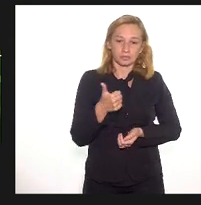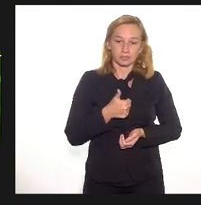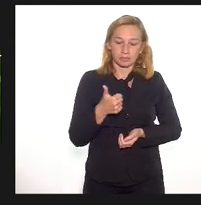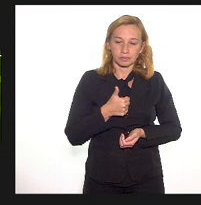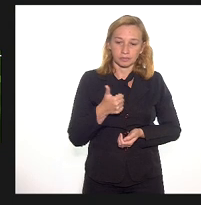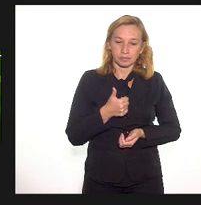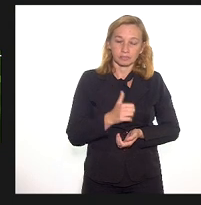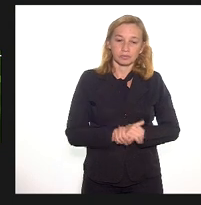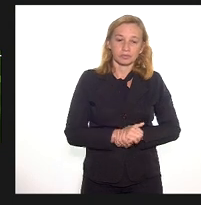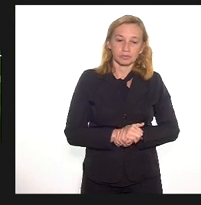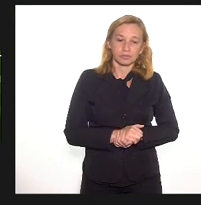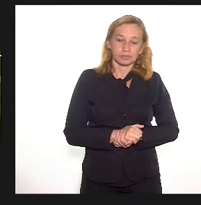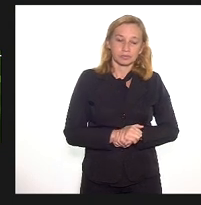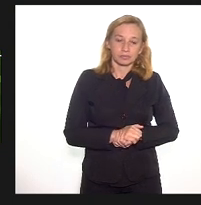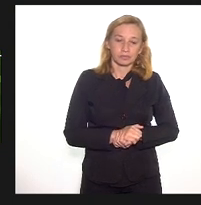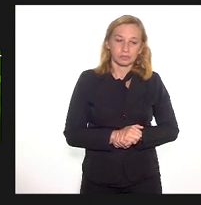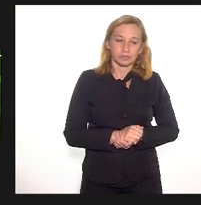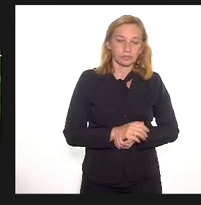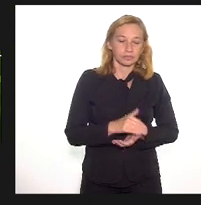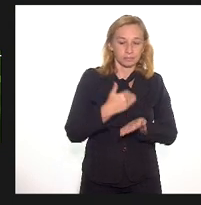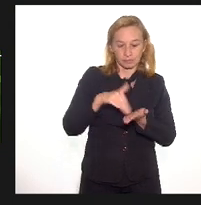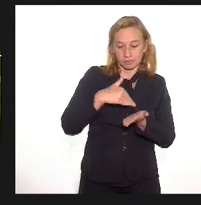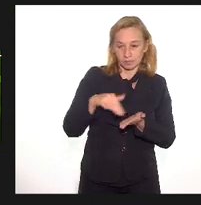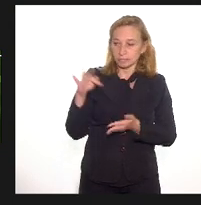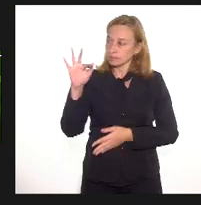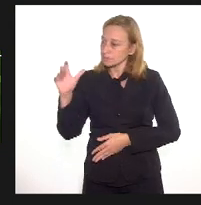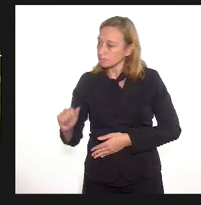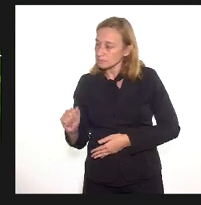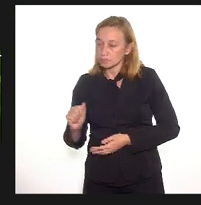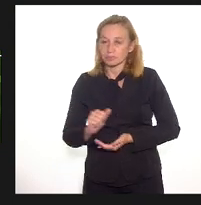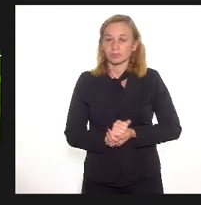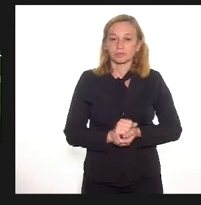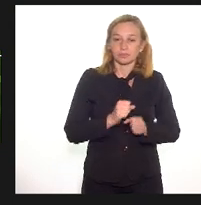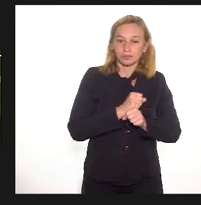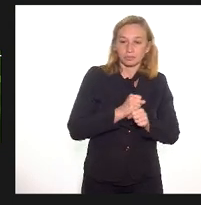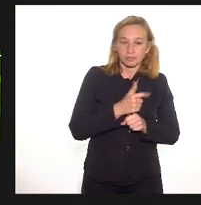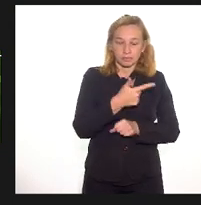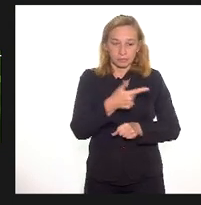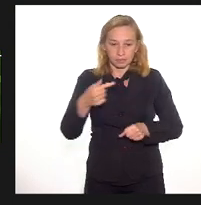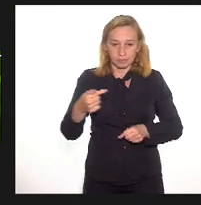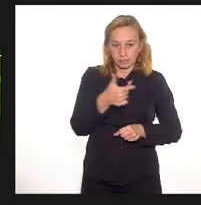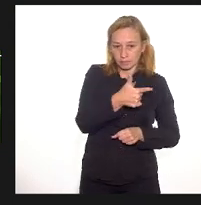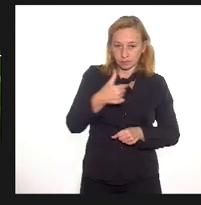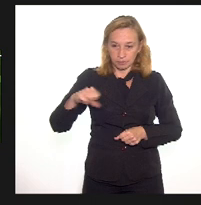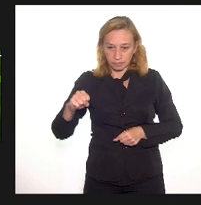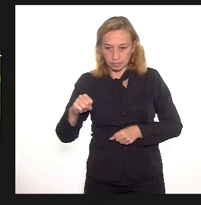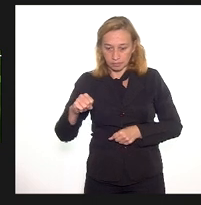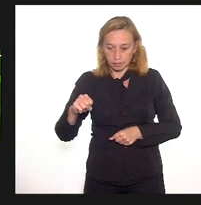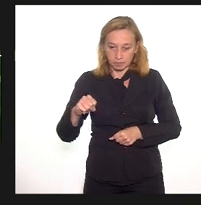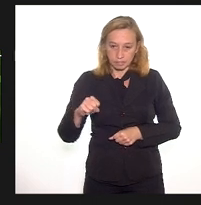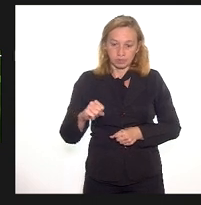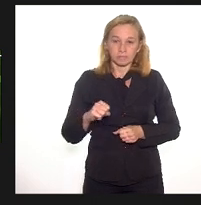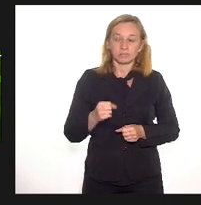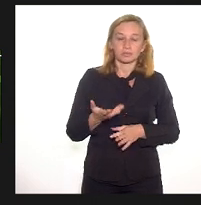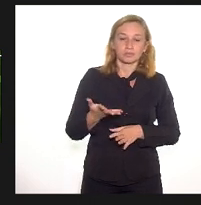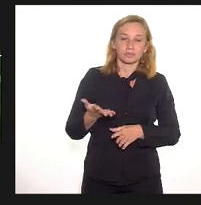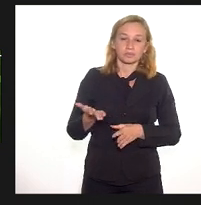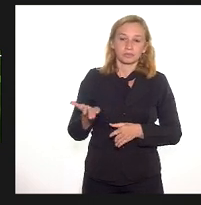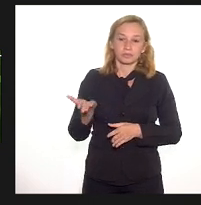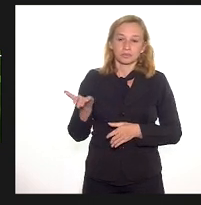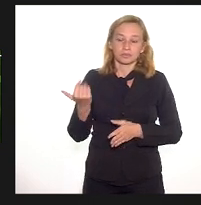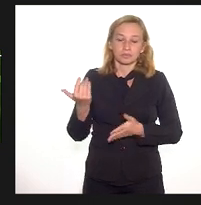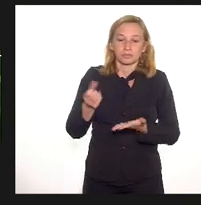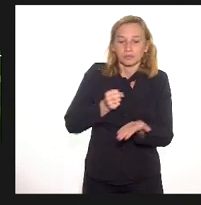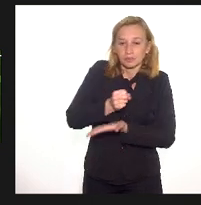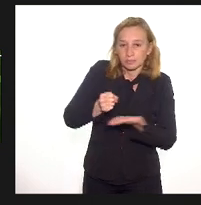intimações da Secretaria de Fazenda nos anos de 17 e 18, à época, com base em